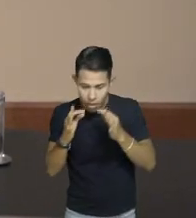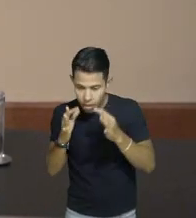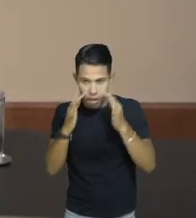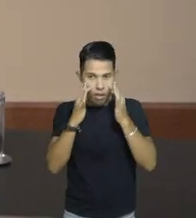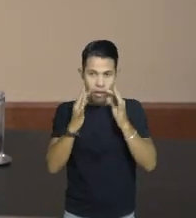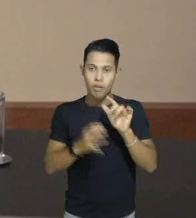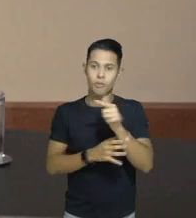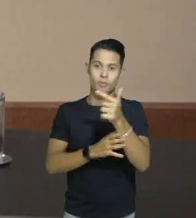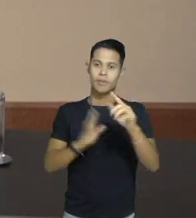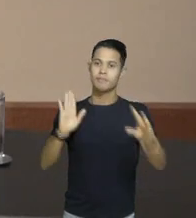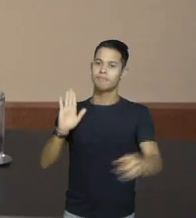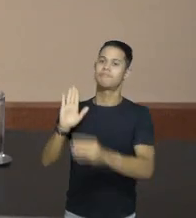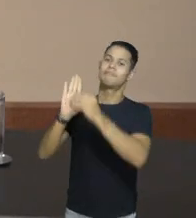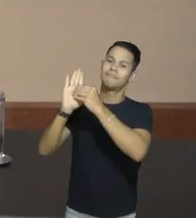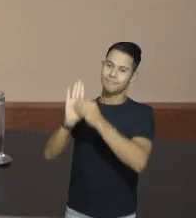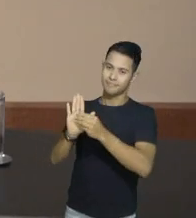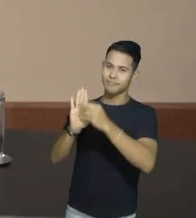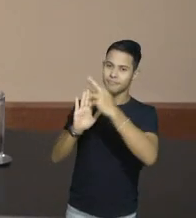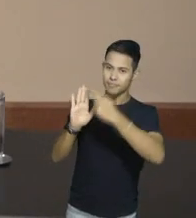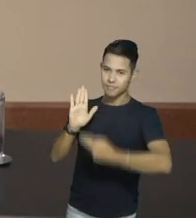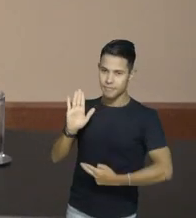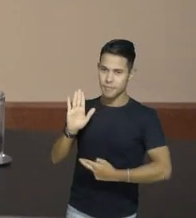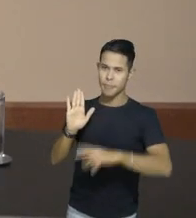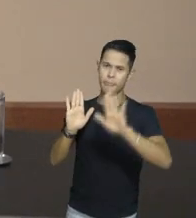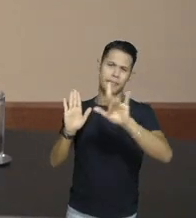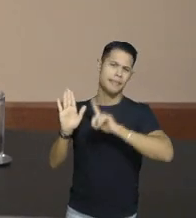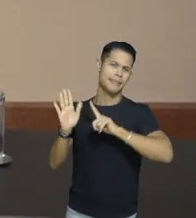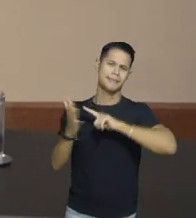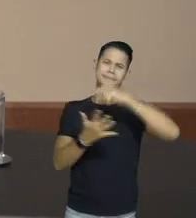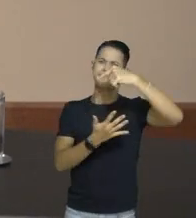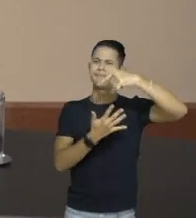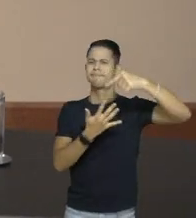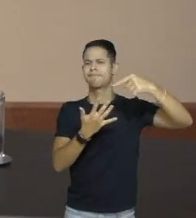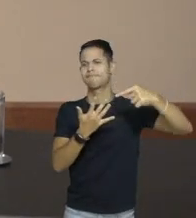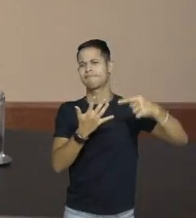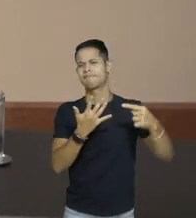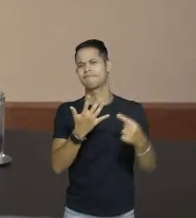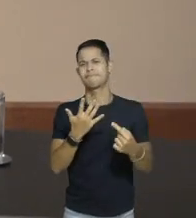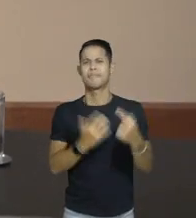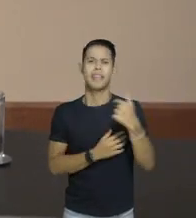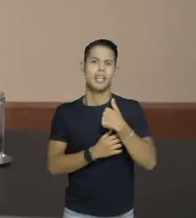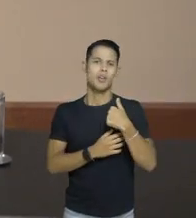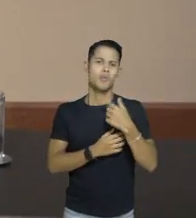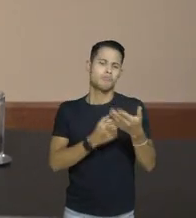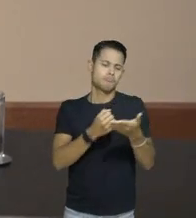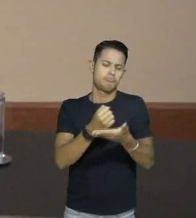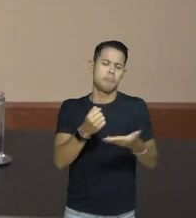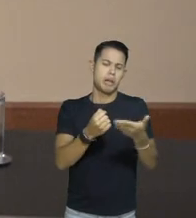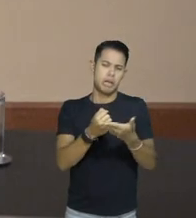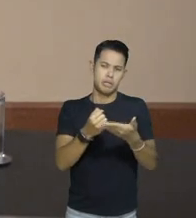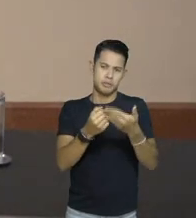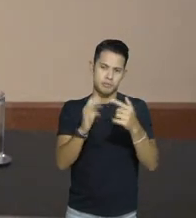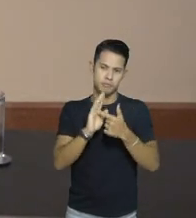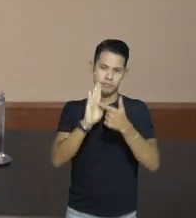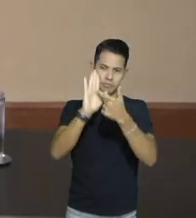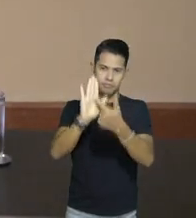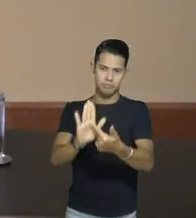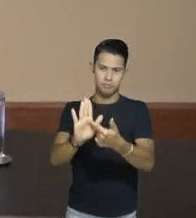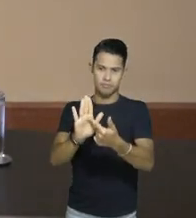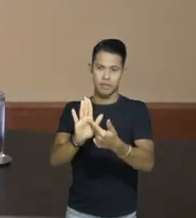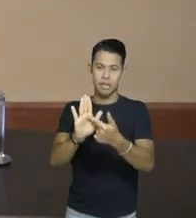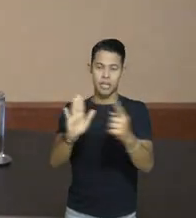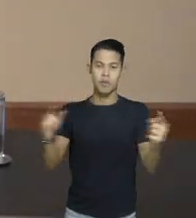aqui, e tem mais uma série ainda, eu coloquei assim uma parcelinha, mais ligada à